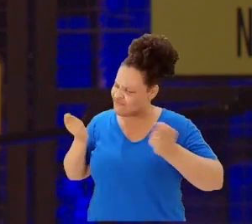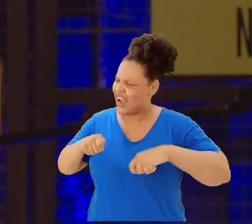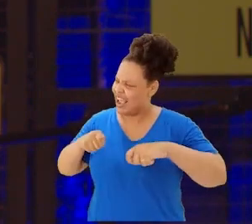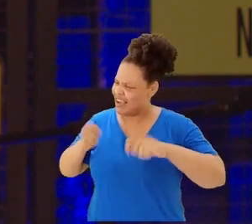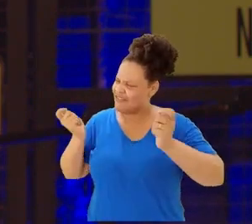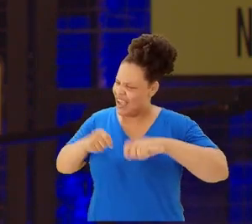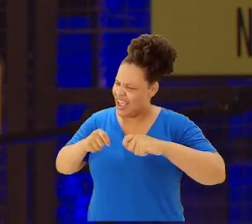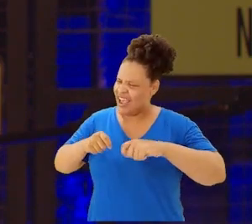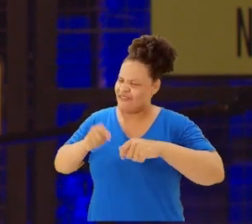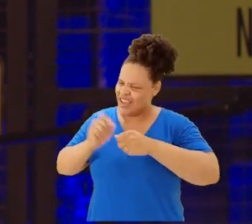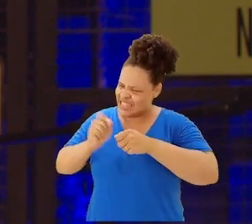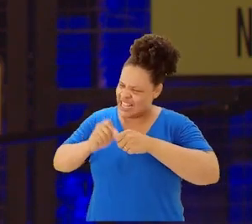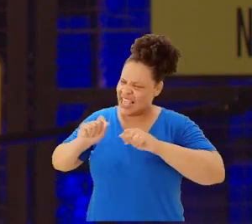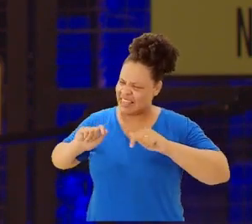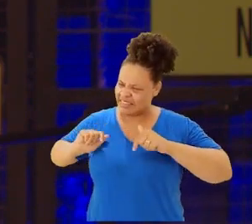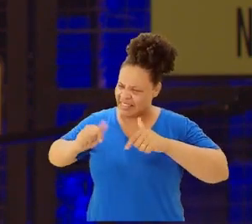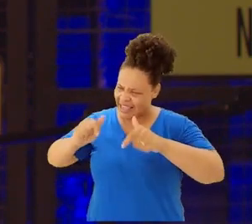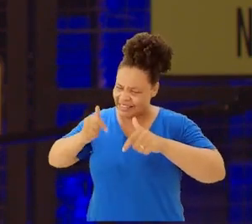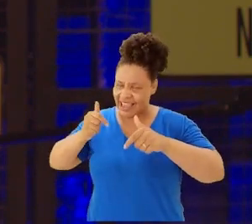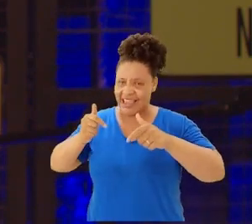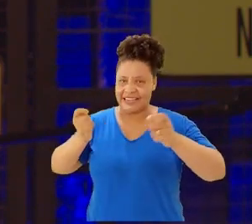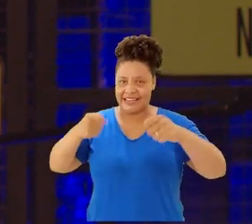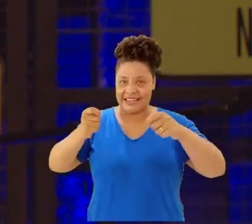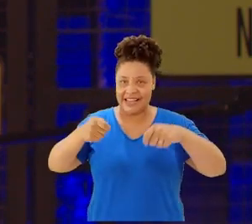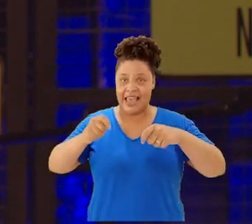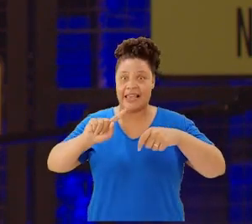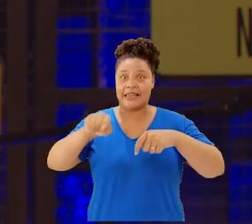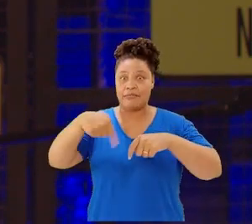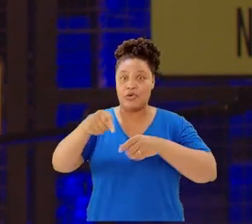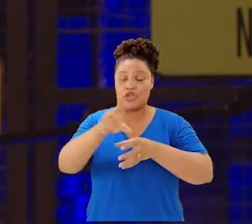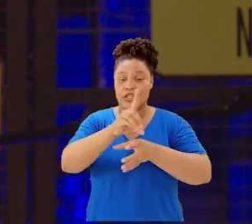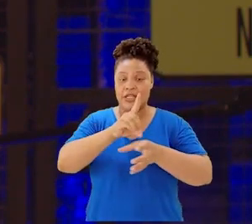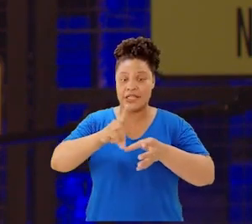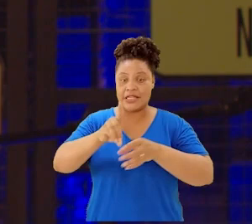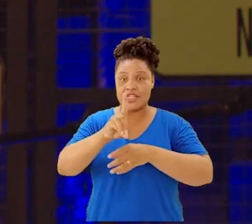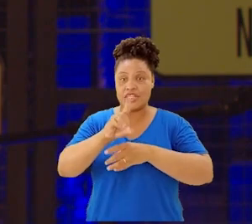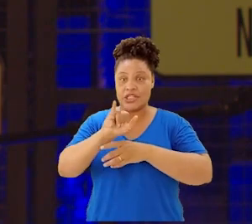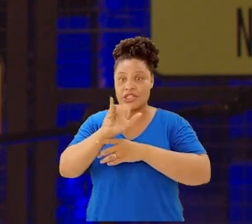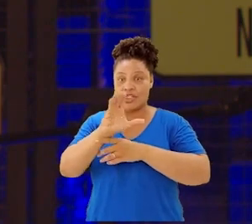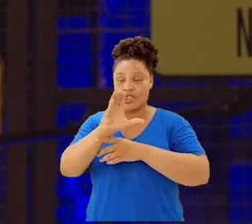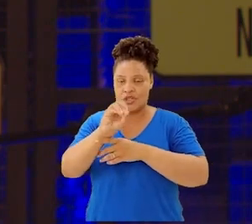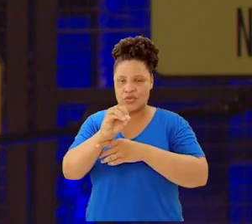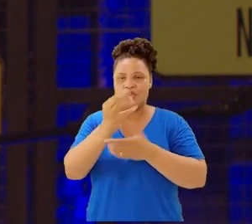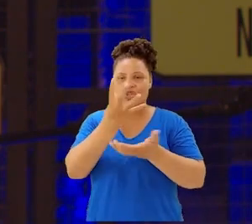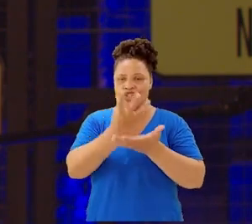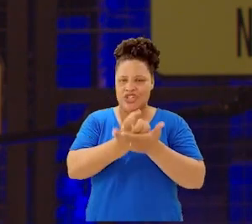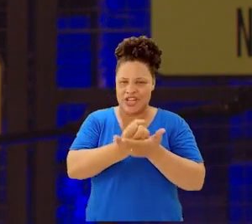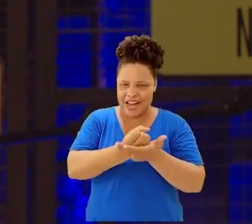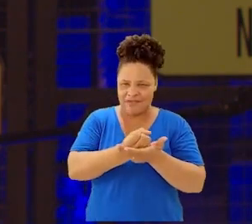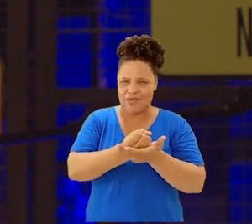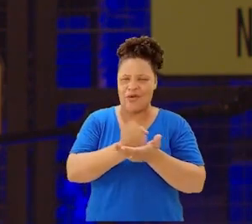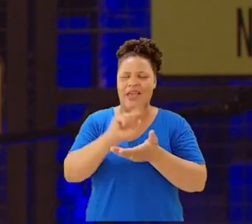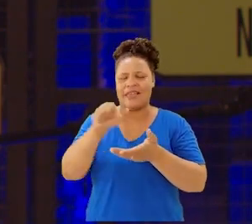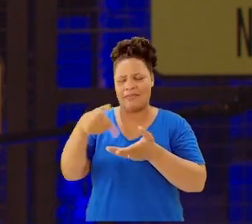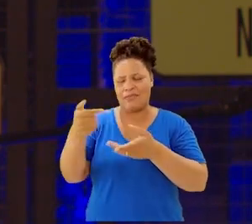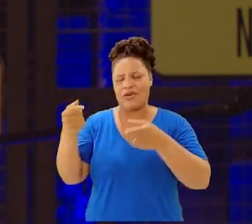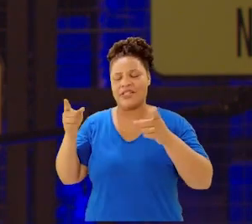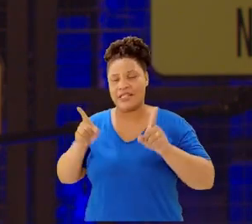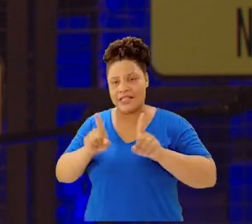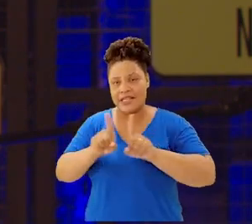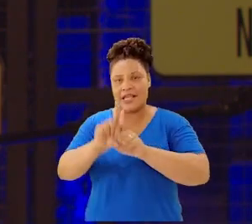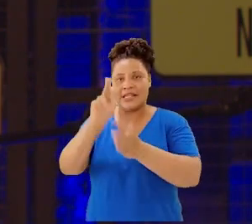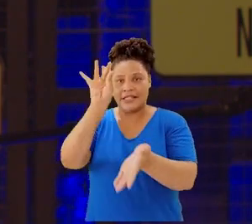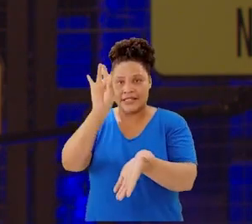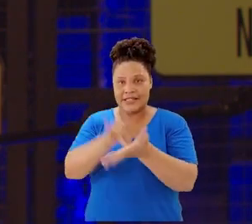depois dessa gravação, né, do disco, é que a gente... Acho que primeiro veio o disco, depois veio a dupla, assim, sim, né? Como uma